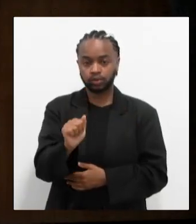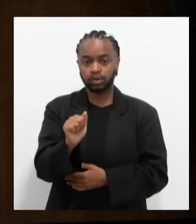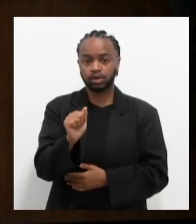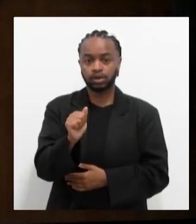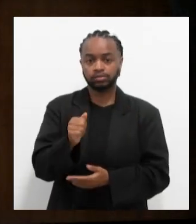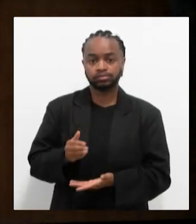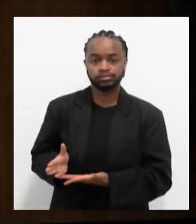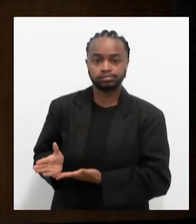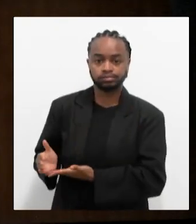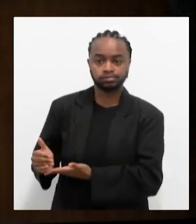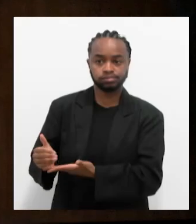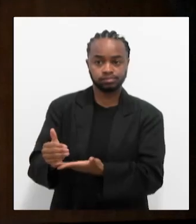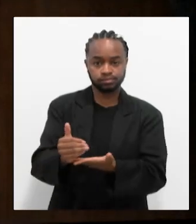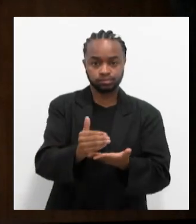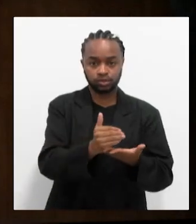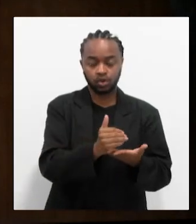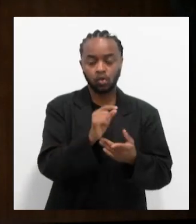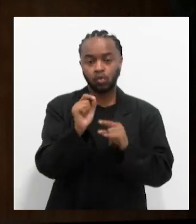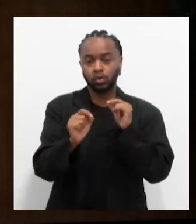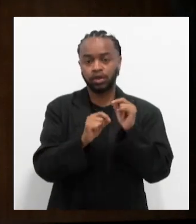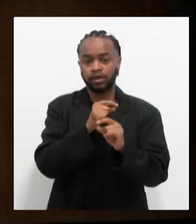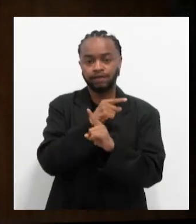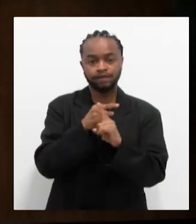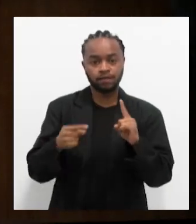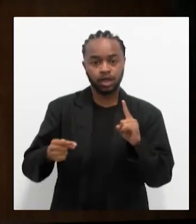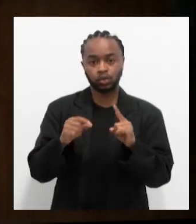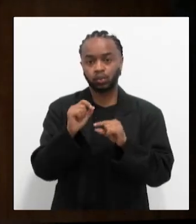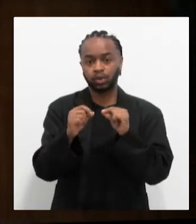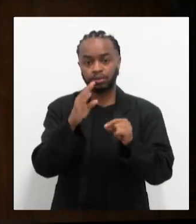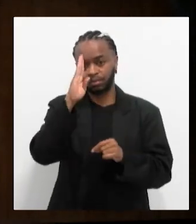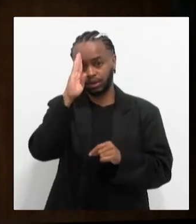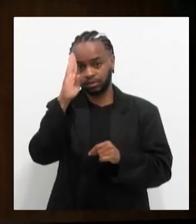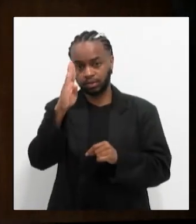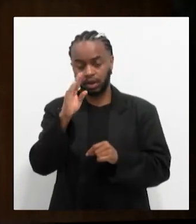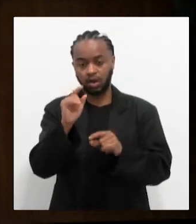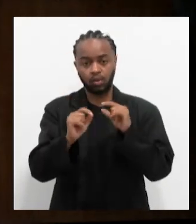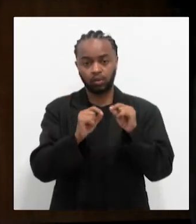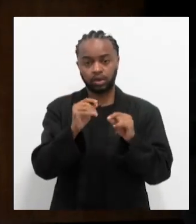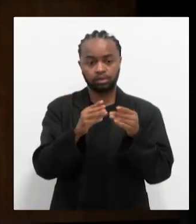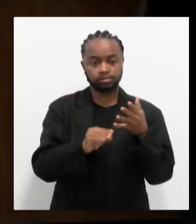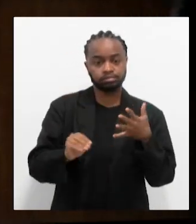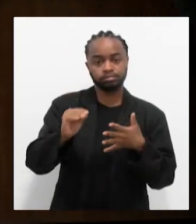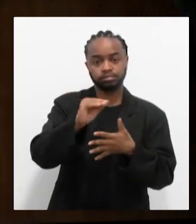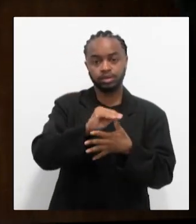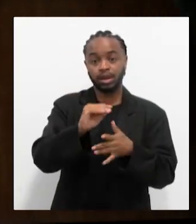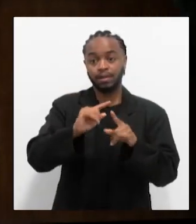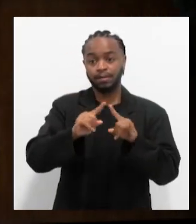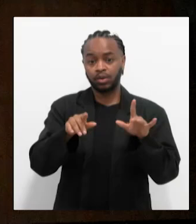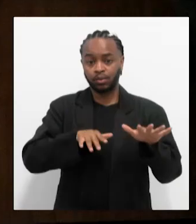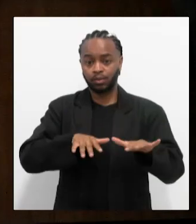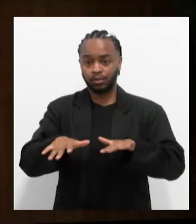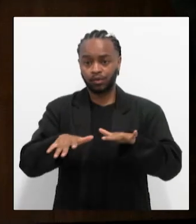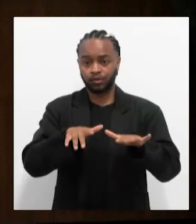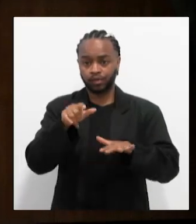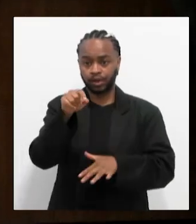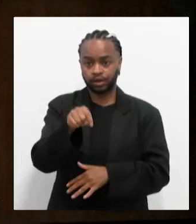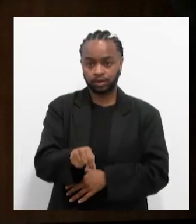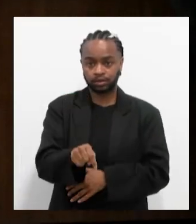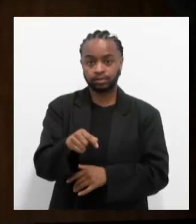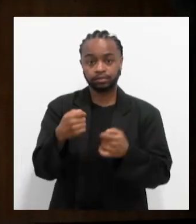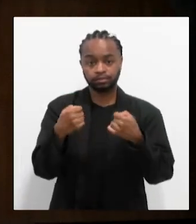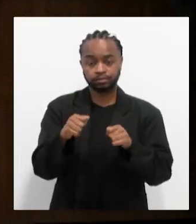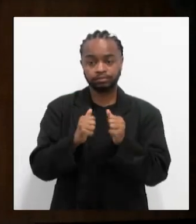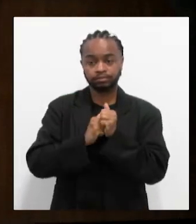dos deputados seus vetos, quais são os prioritários, etc. Agora, essa movimentação toda tem que